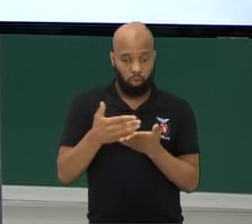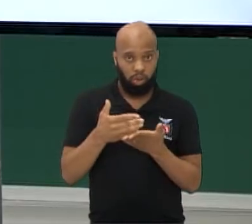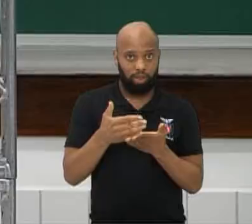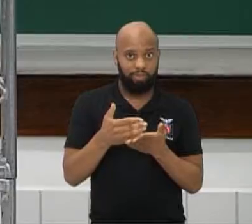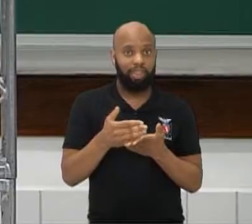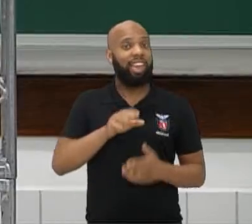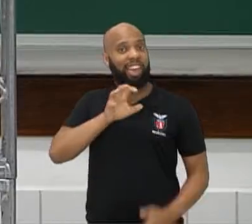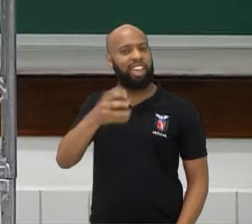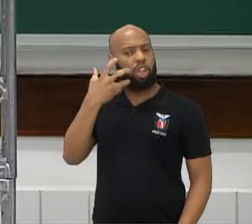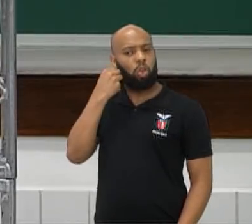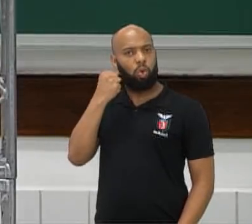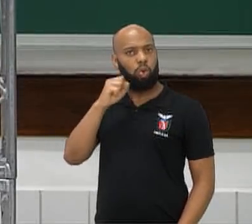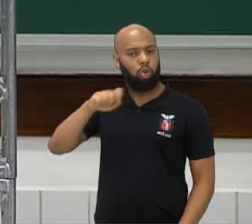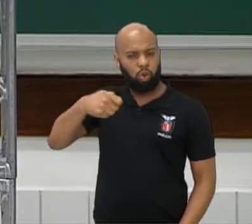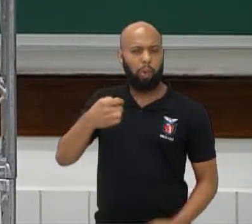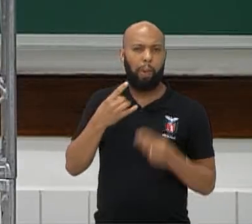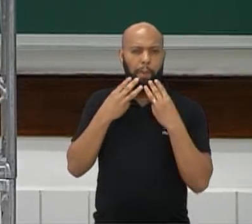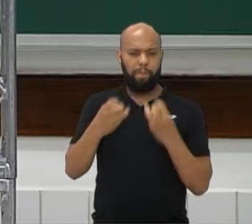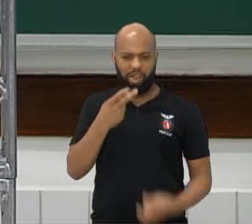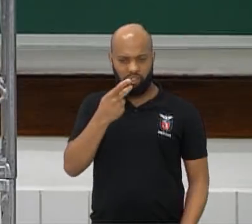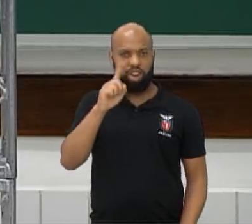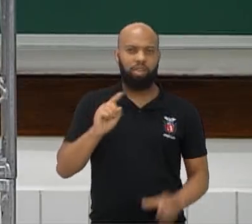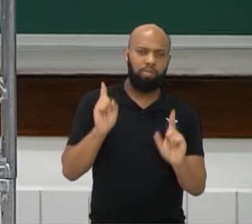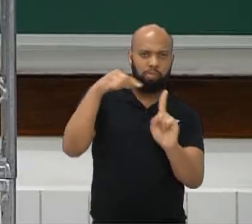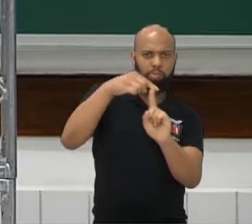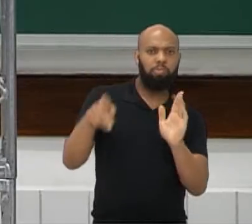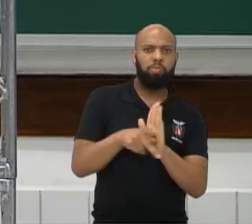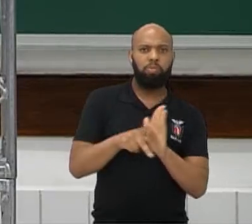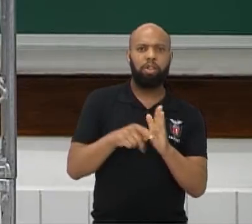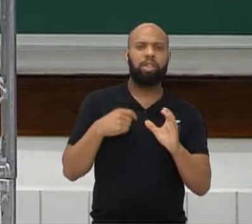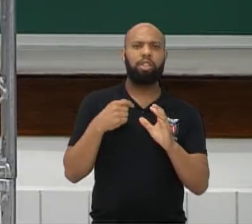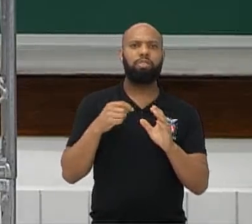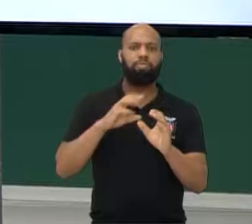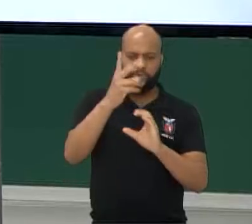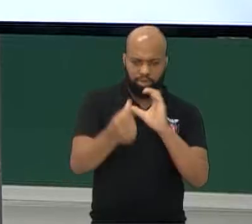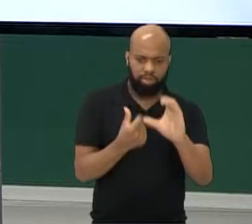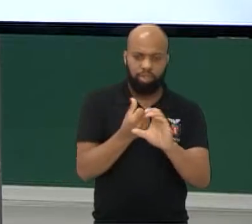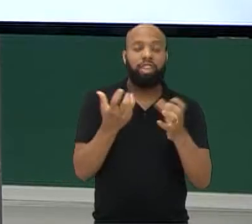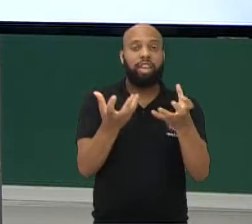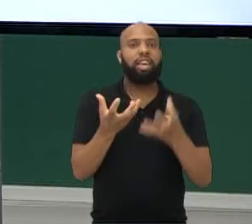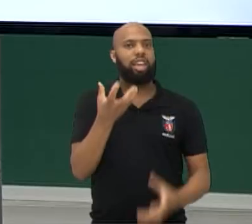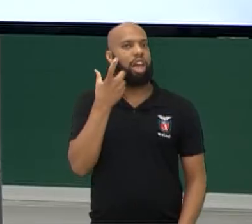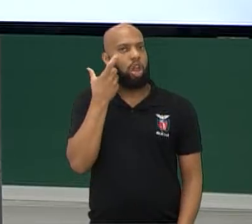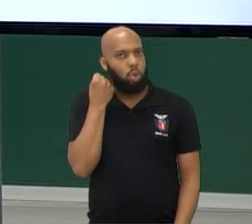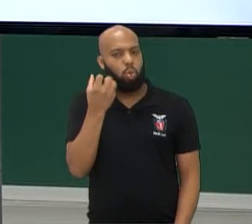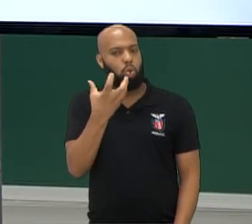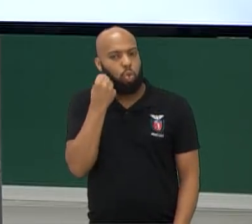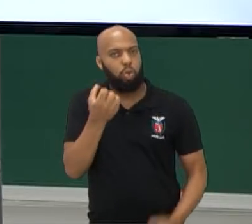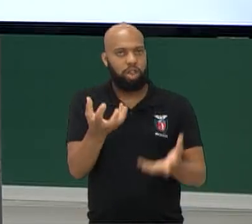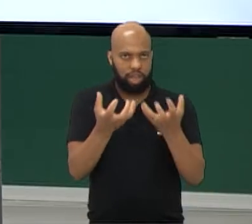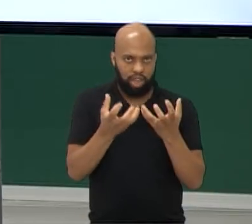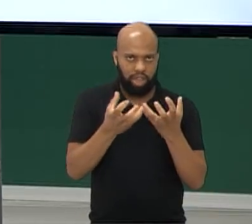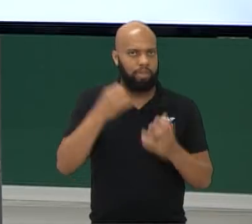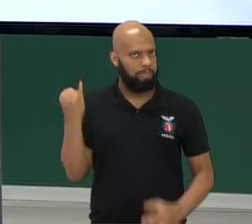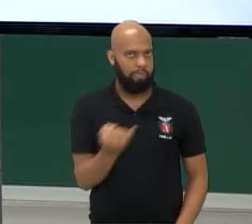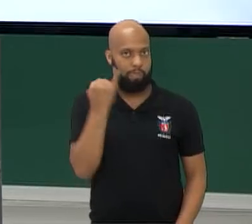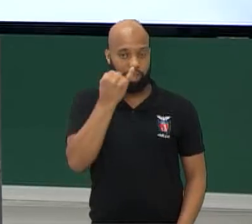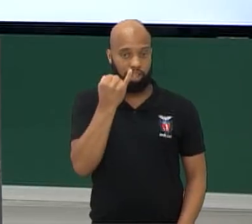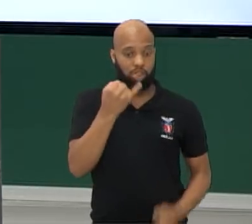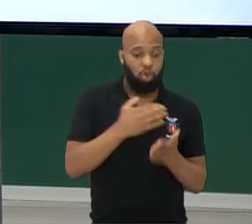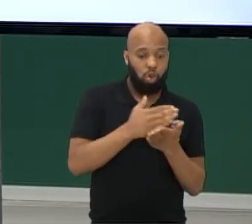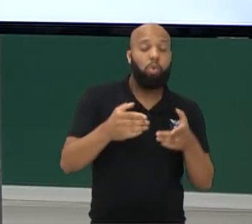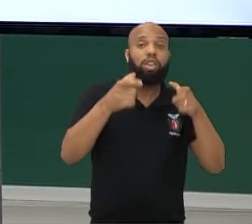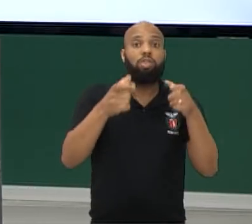segundo Marx, é um dos grandes objetivos do capitalismo, gerar o lucro. Então, são conceitos bem importantes e que surgem na Idade